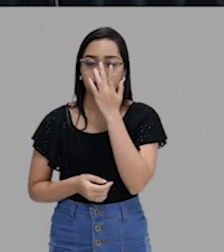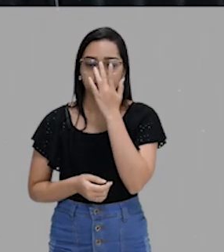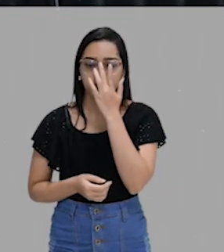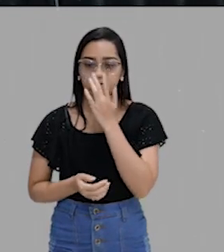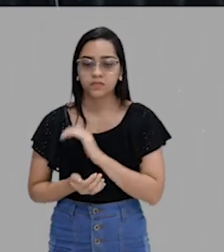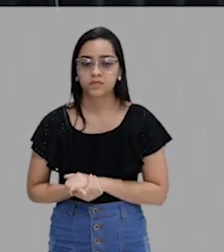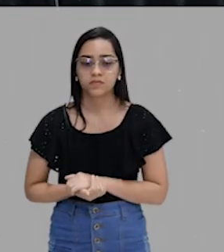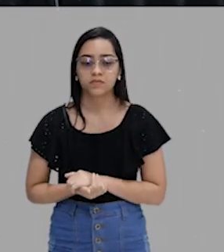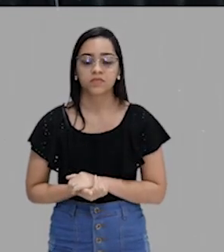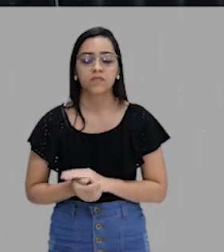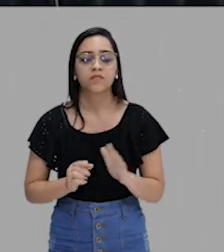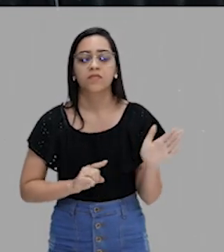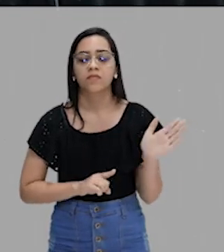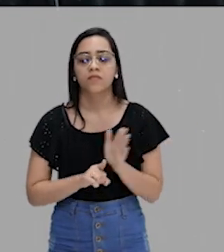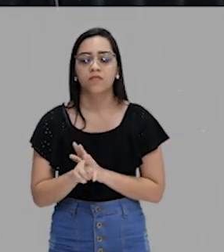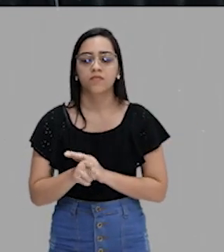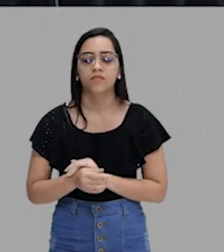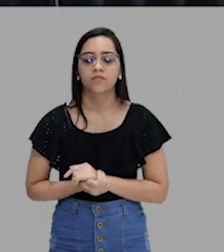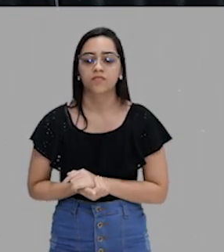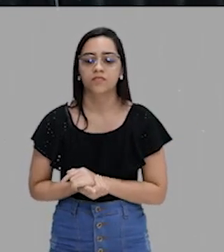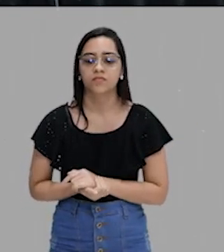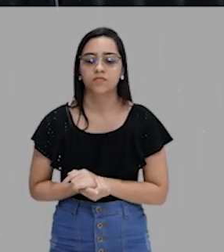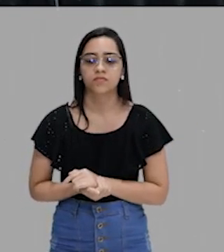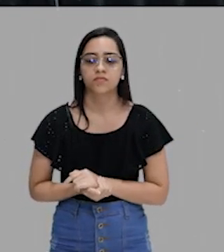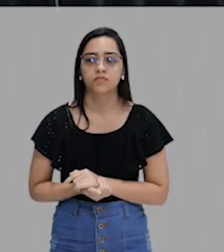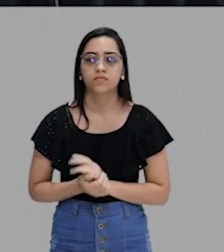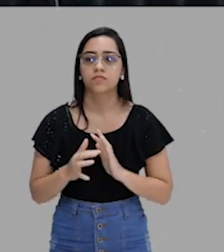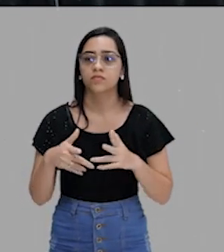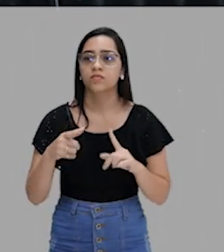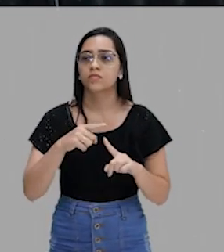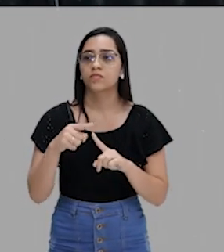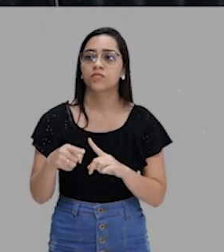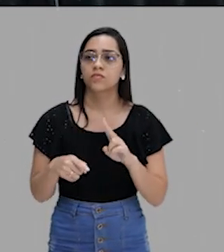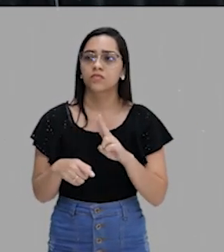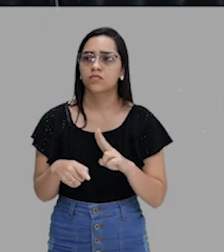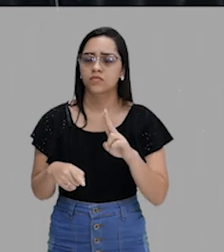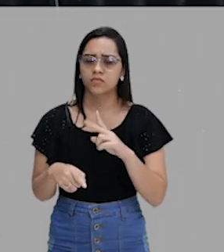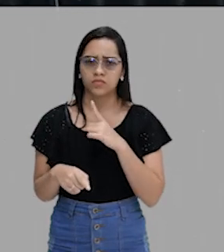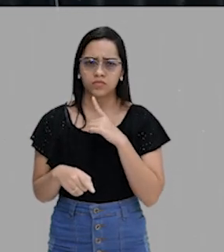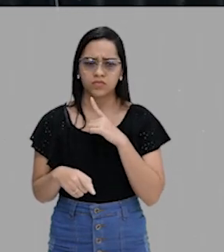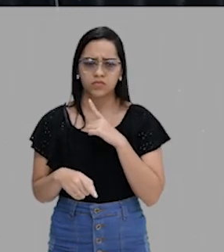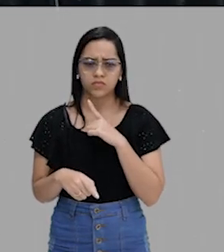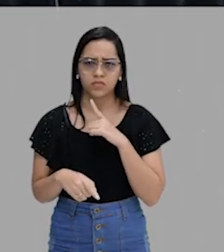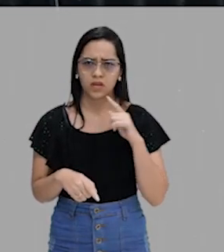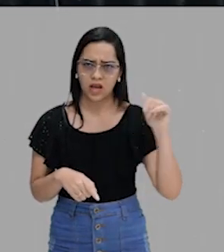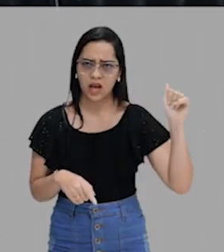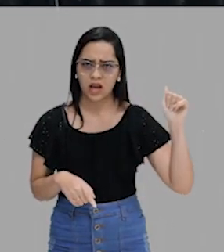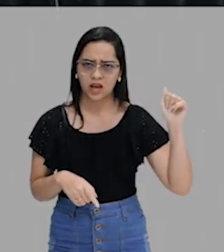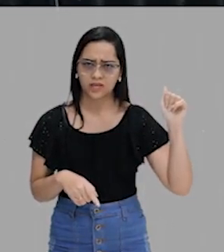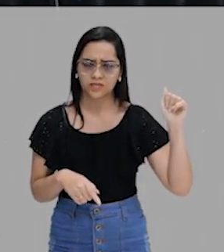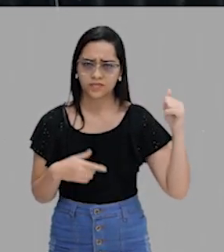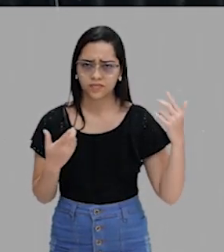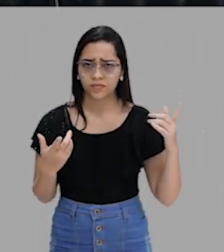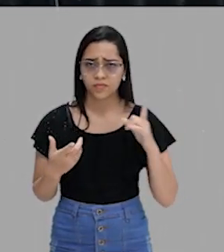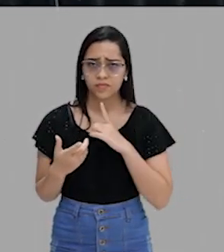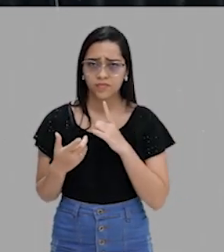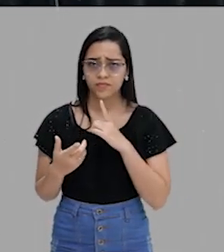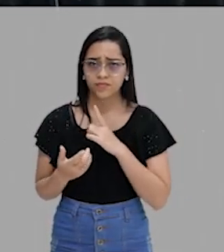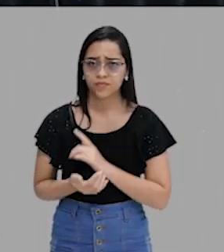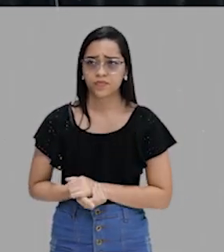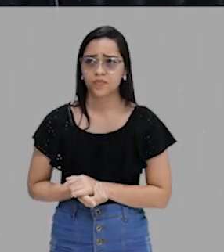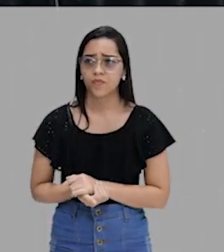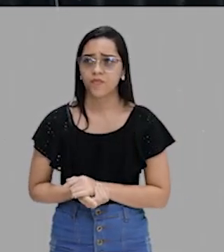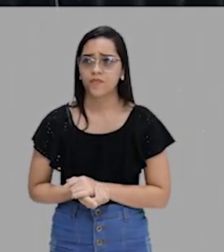E aí a pergunta é, que tipo de linguagem ele usou? Gente, ele usou uma linguagem regional? Linguagem regional é aquela típica de uma